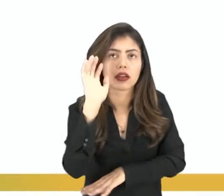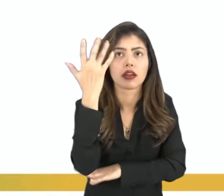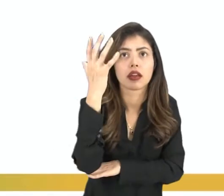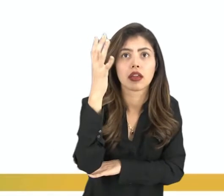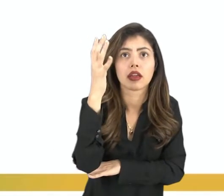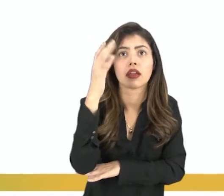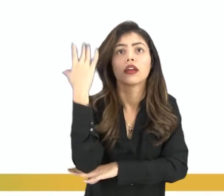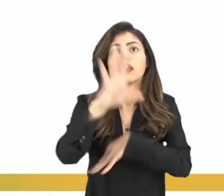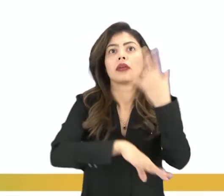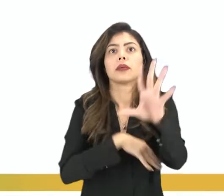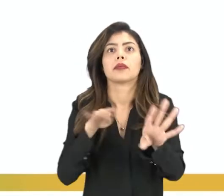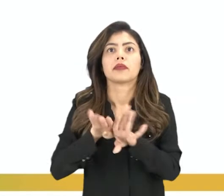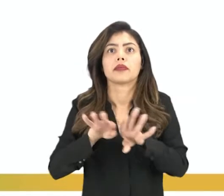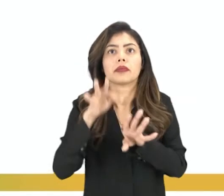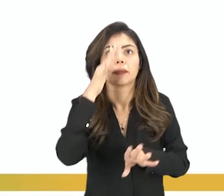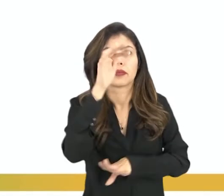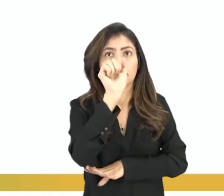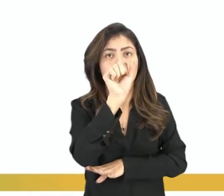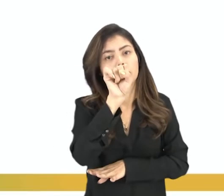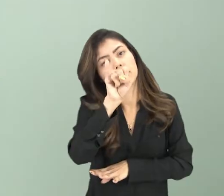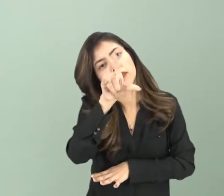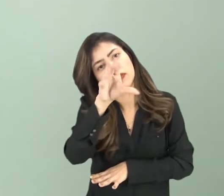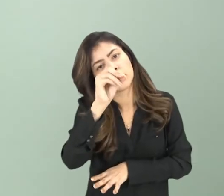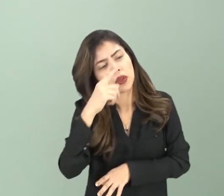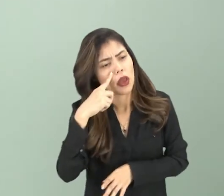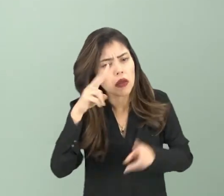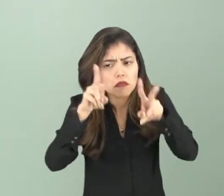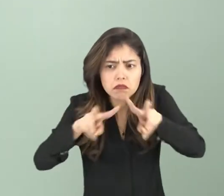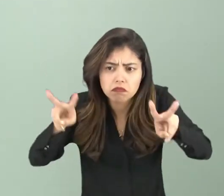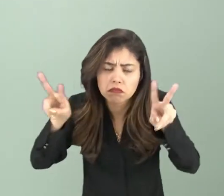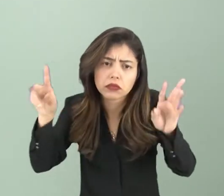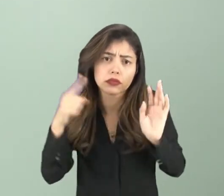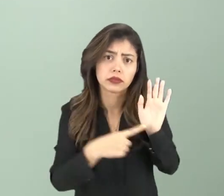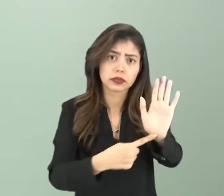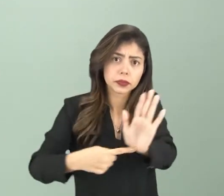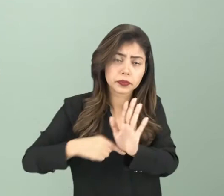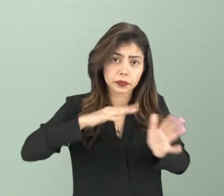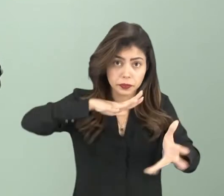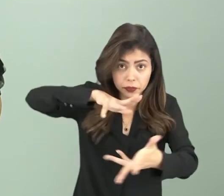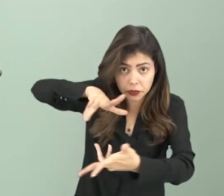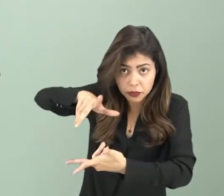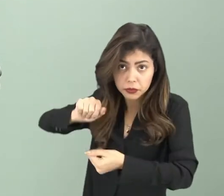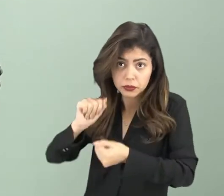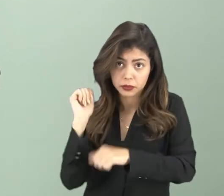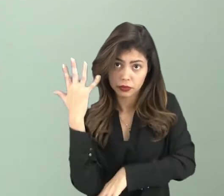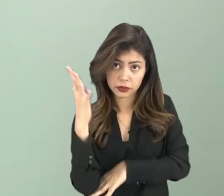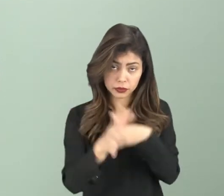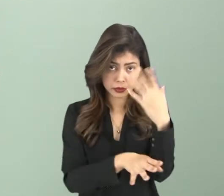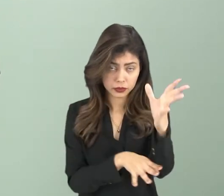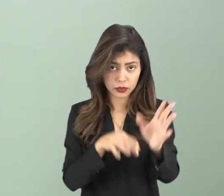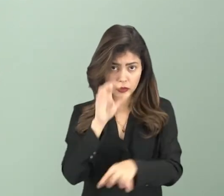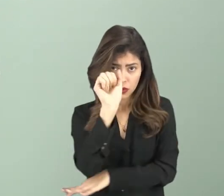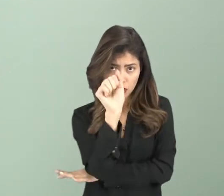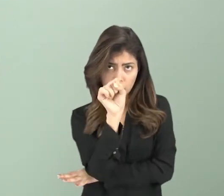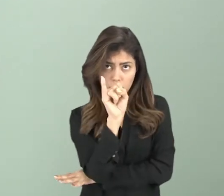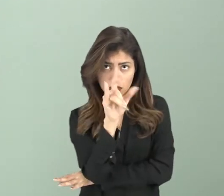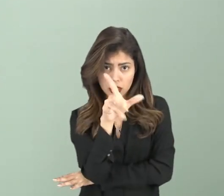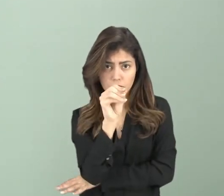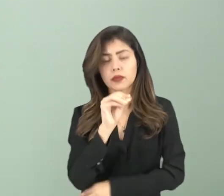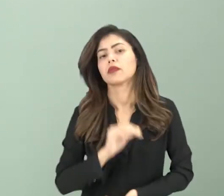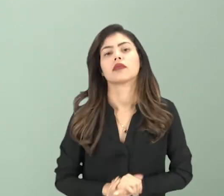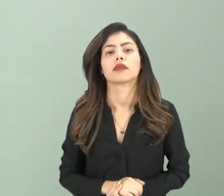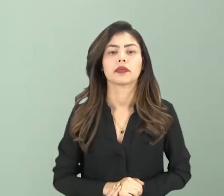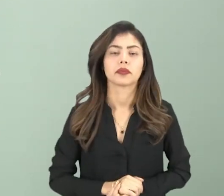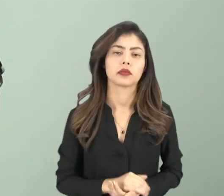São obras que ele via, né? São obras que representam a natureza que ele via no asilo. Olha que